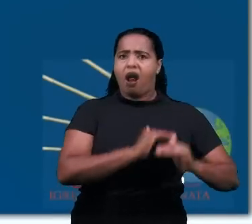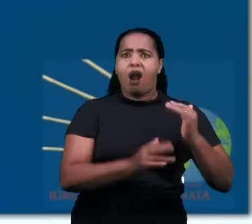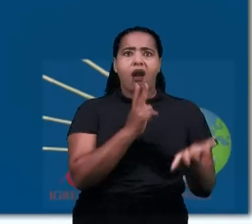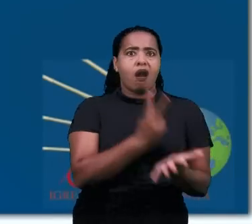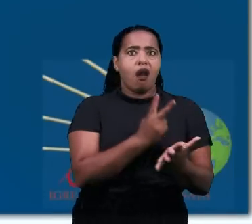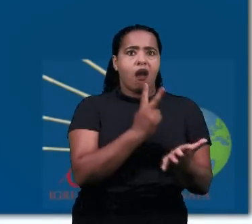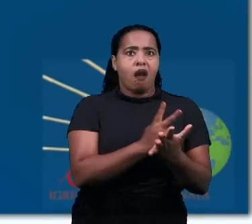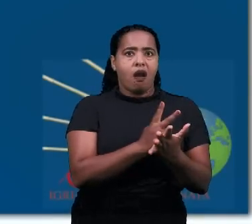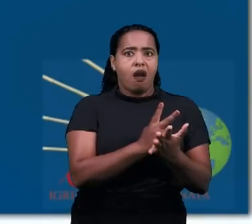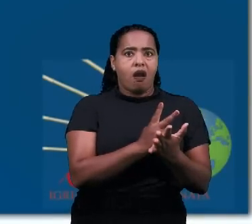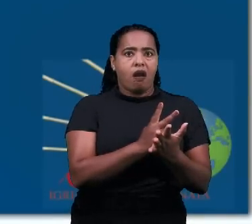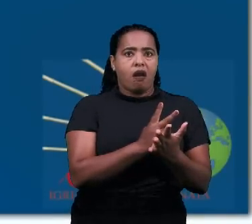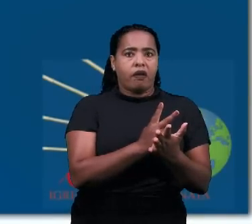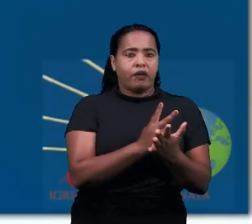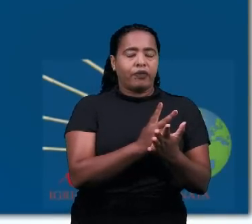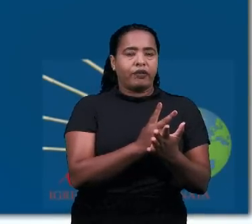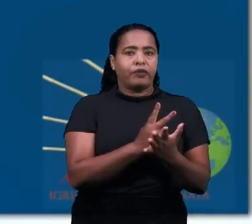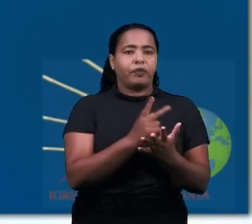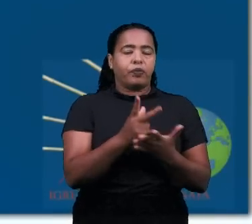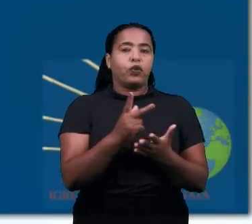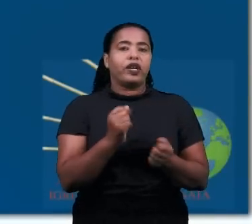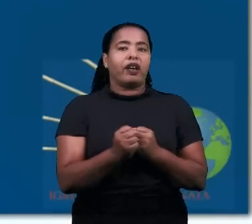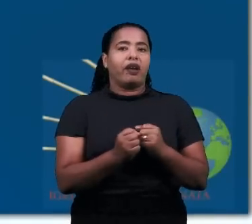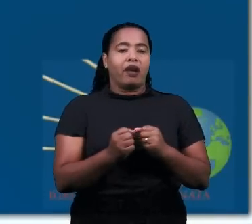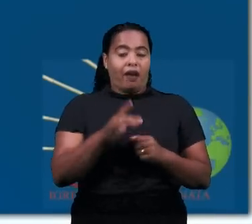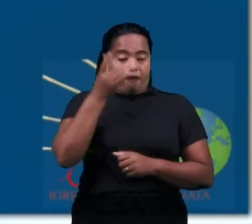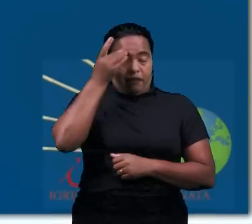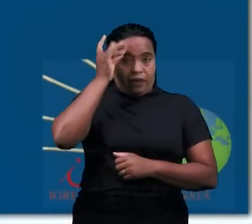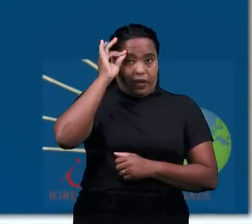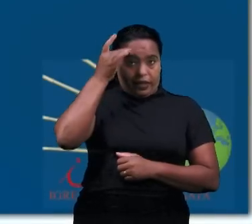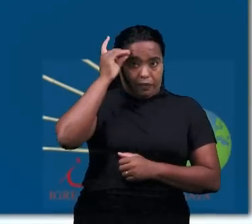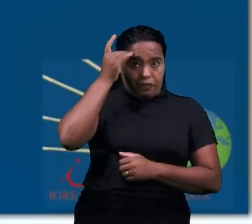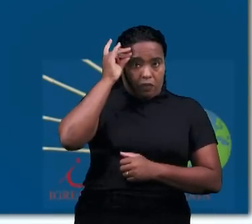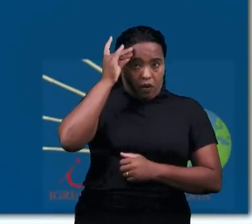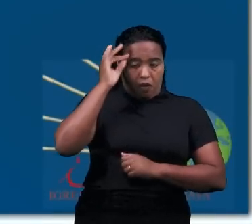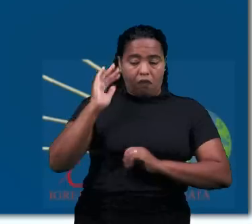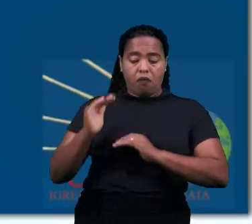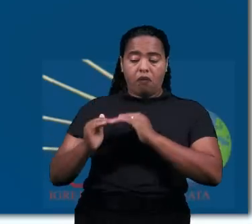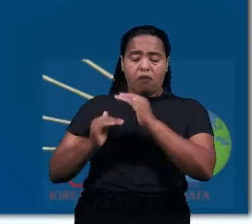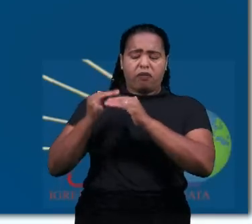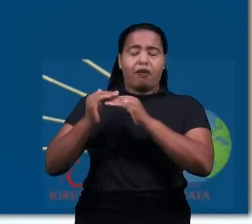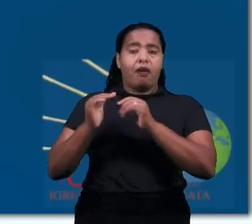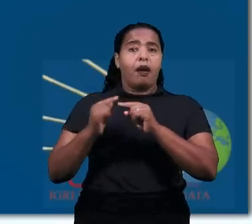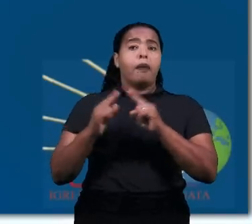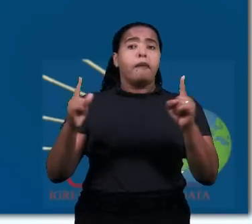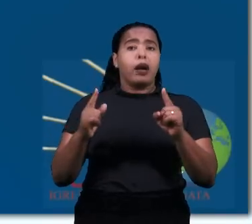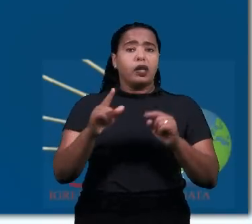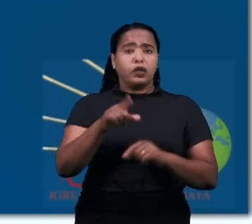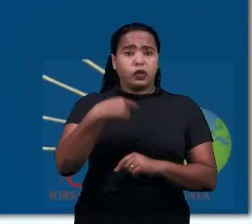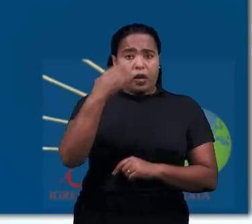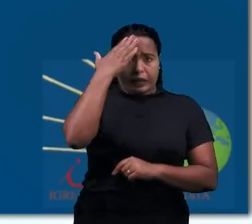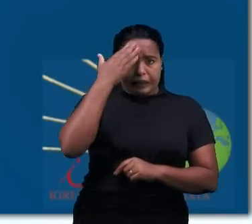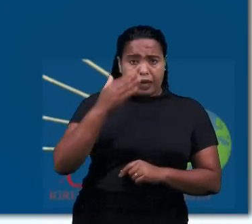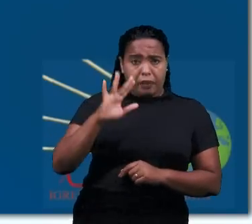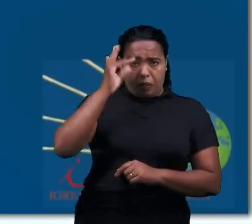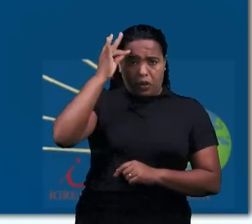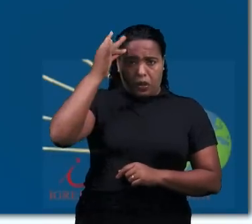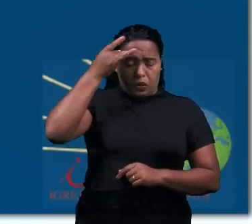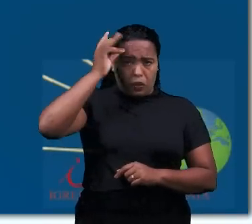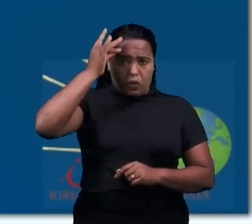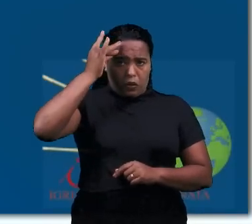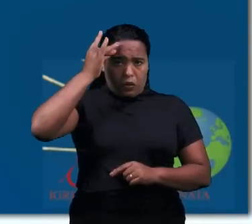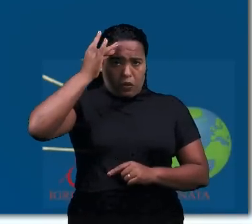a prosperidade mencionada aqui é a espiritual, mas nós sabemos que o espiritual comanda o